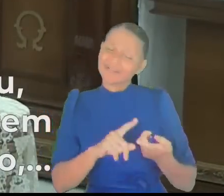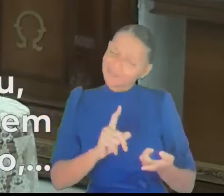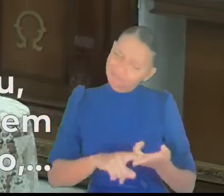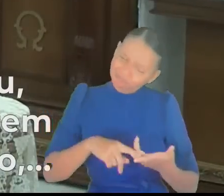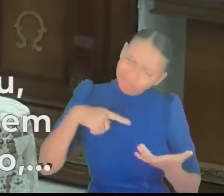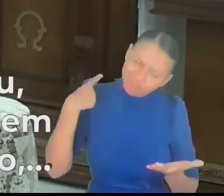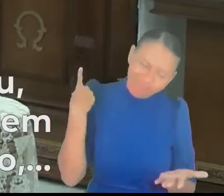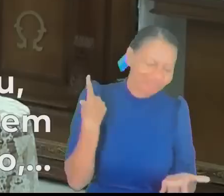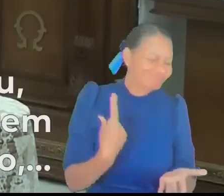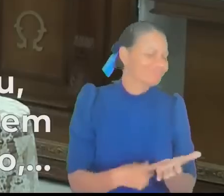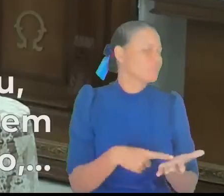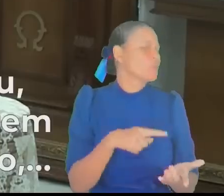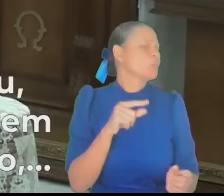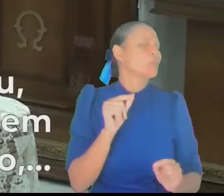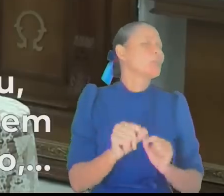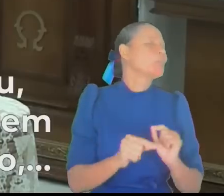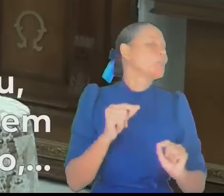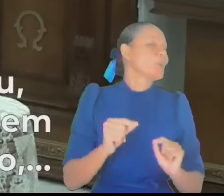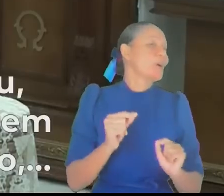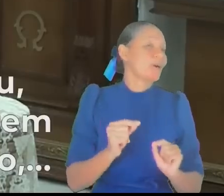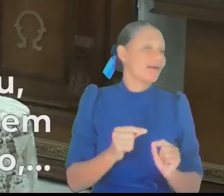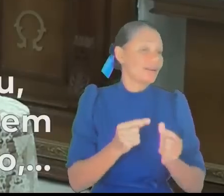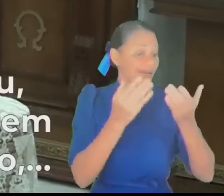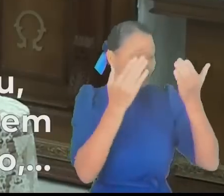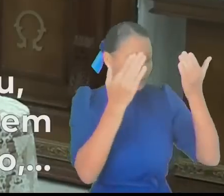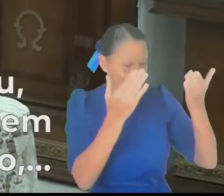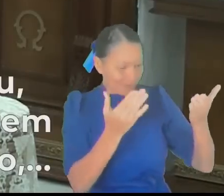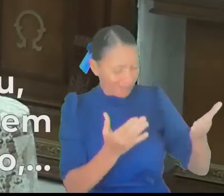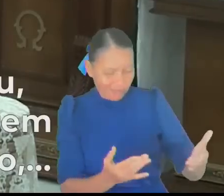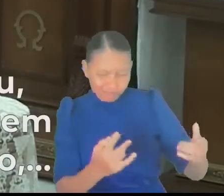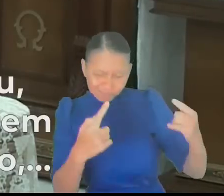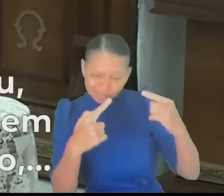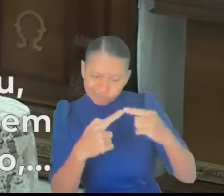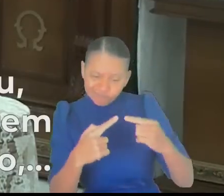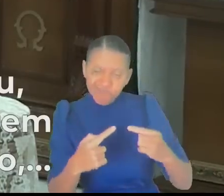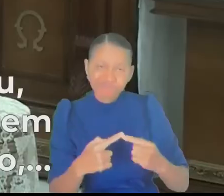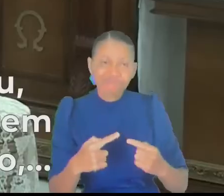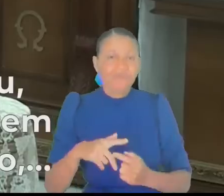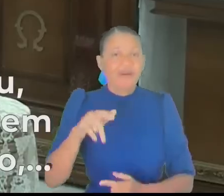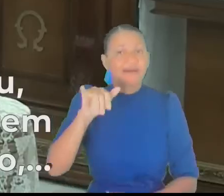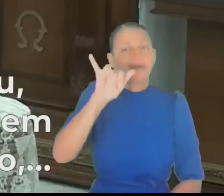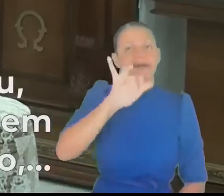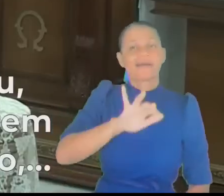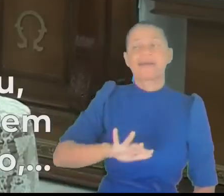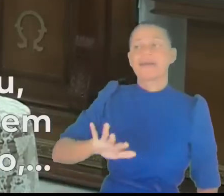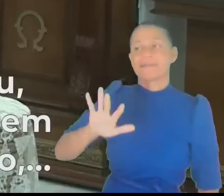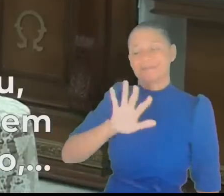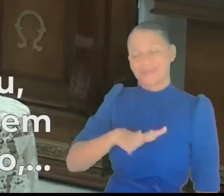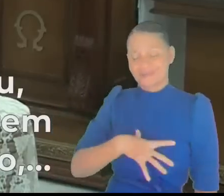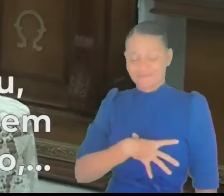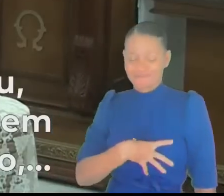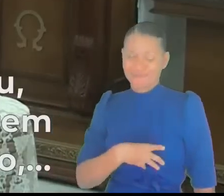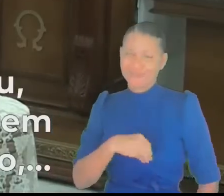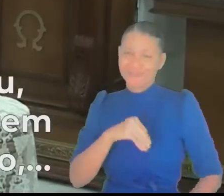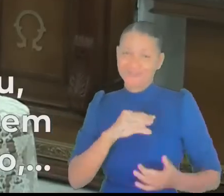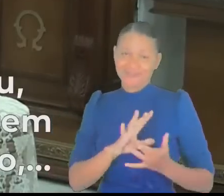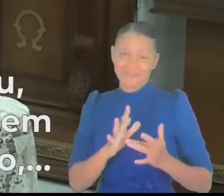predestinou. Para quê? Para serem conformes à imagem de seu filho.